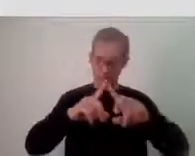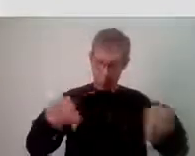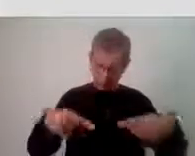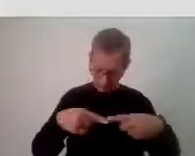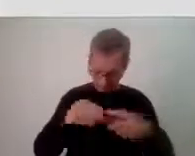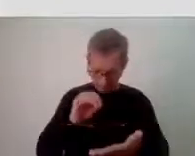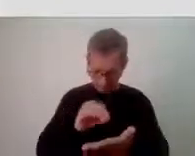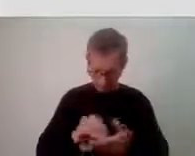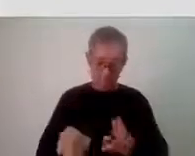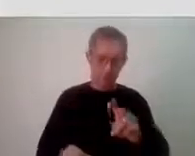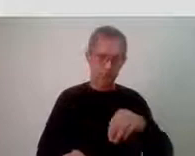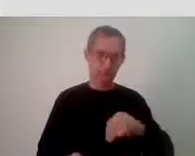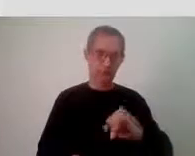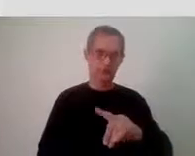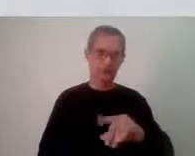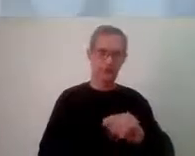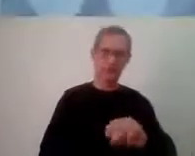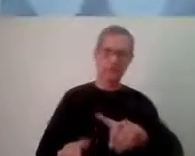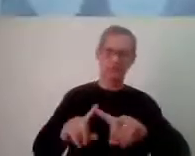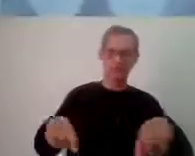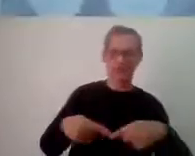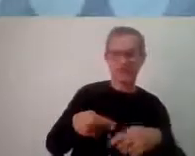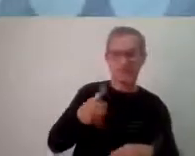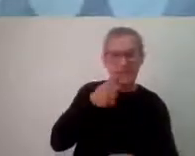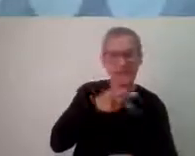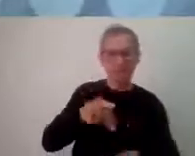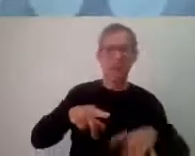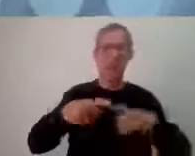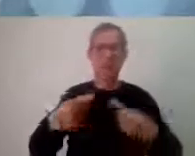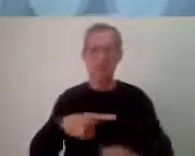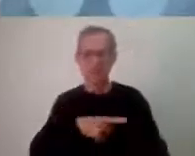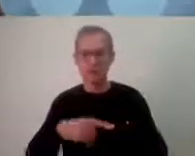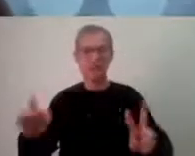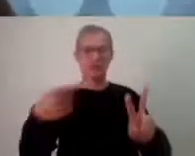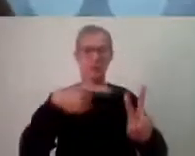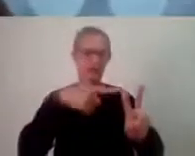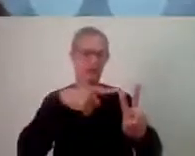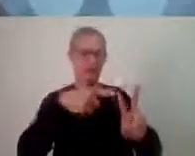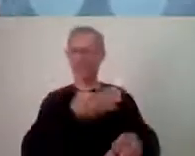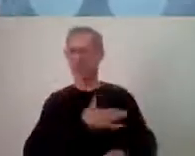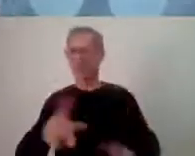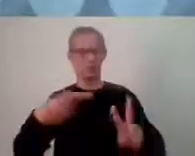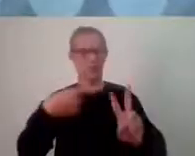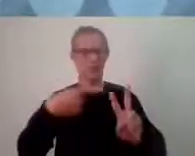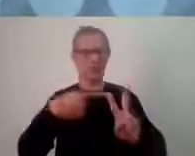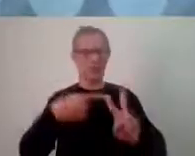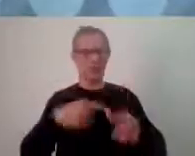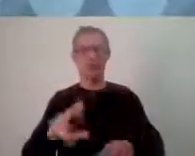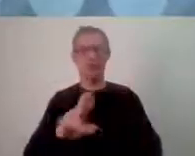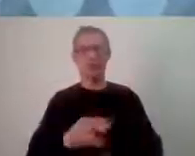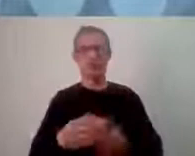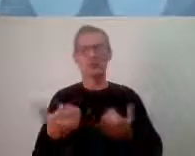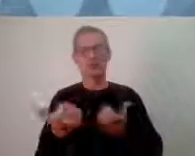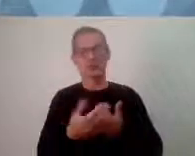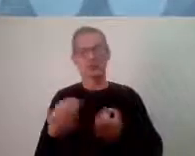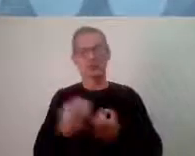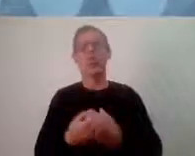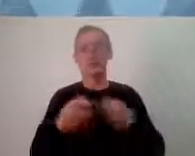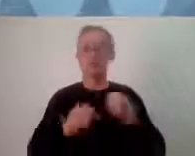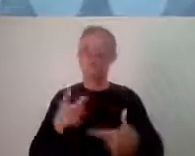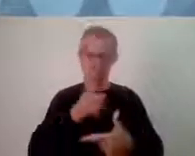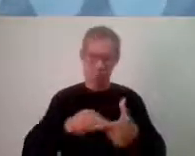uma unidade de área, né? Ah, professora, tem raiz, não gosto de raiz, poderia usar decimal? Pode, não tem